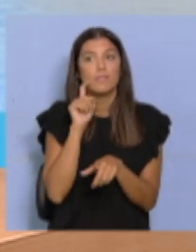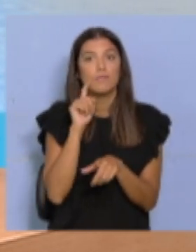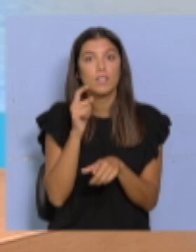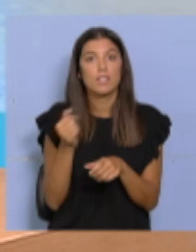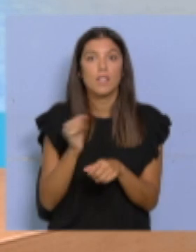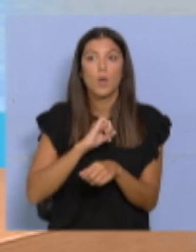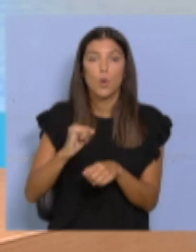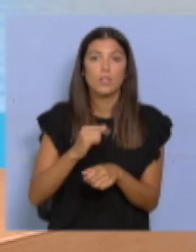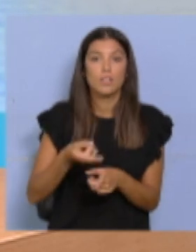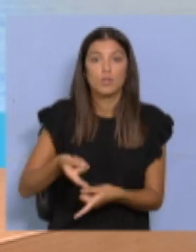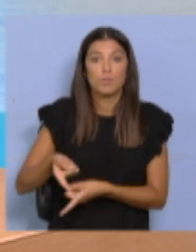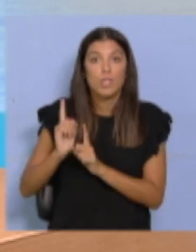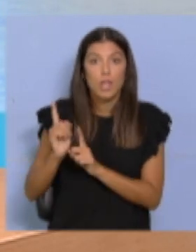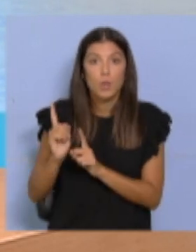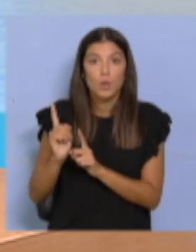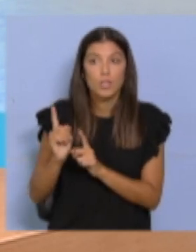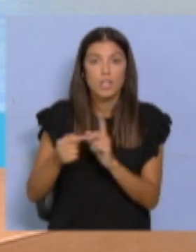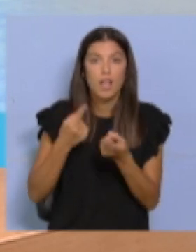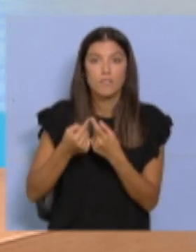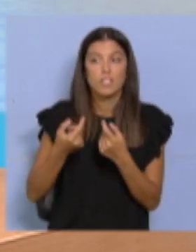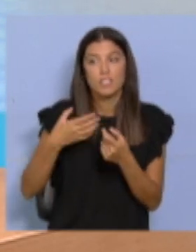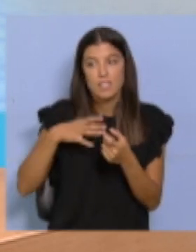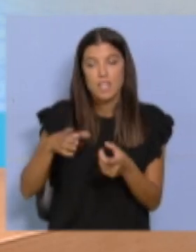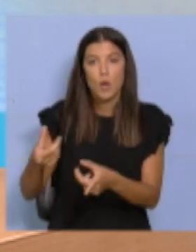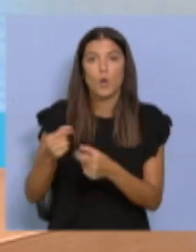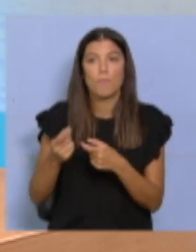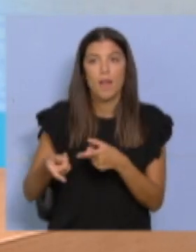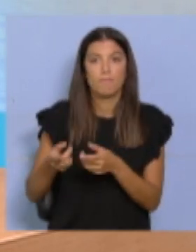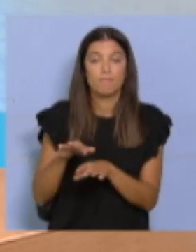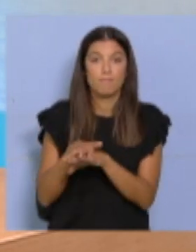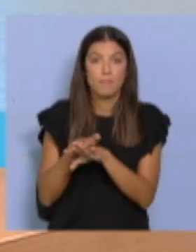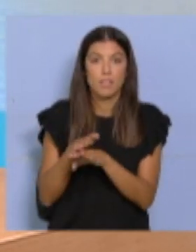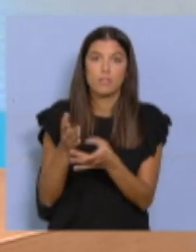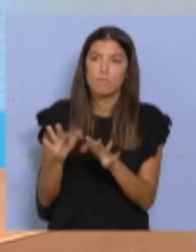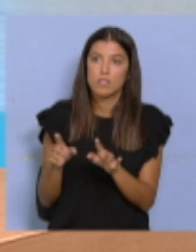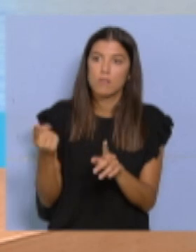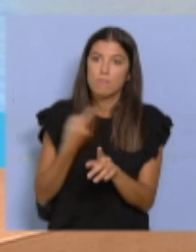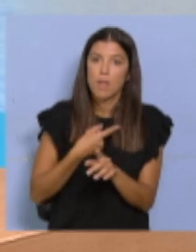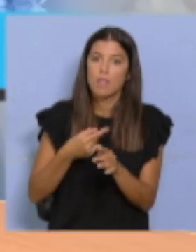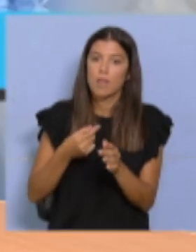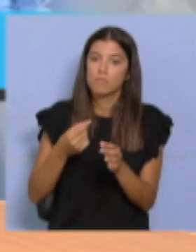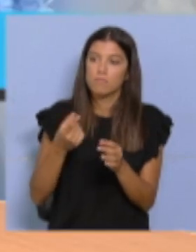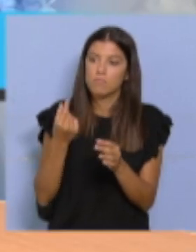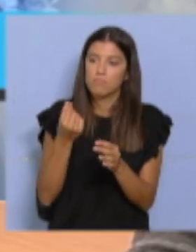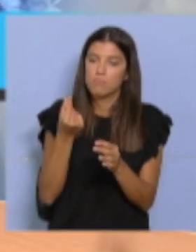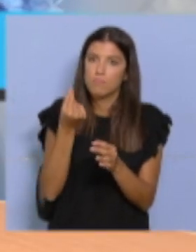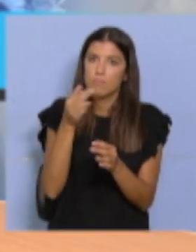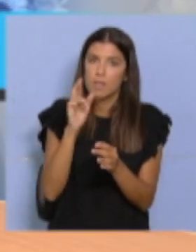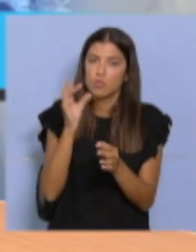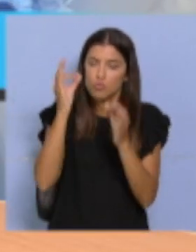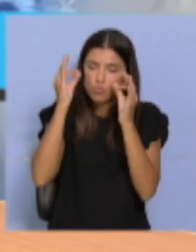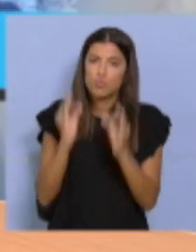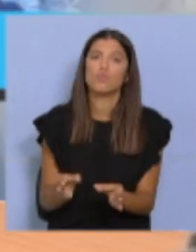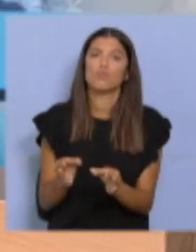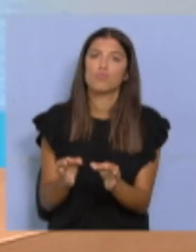comprar peixe, mas então aí as pessoas, era preciso ter preços justos também. Então houve um trabalho